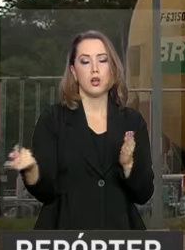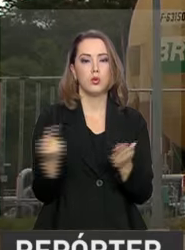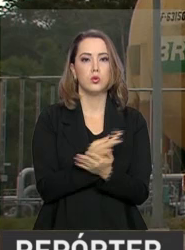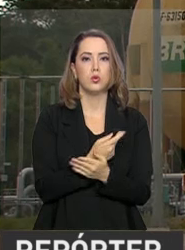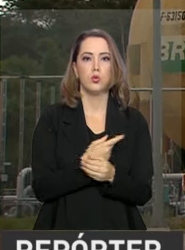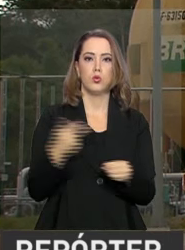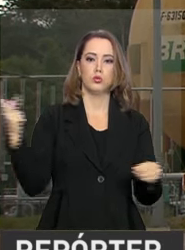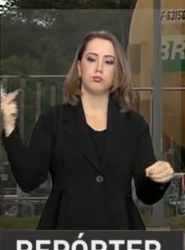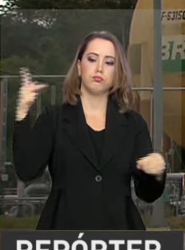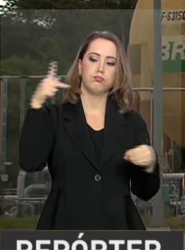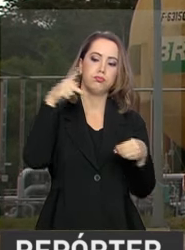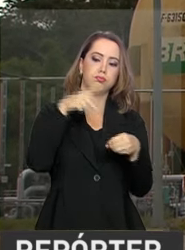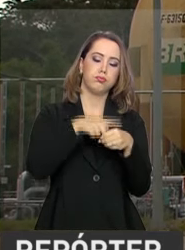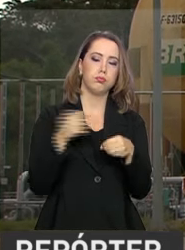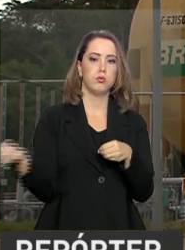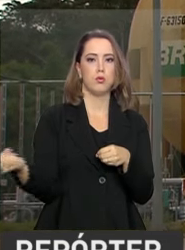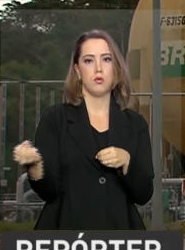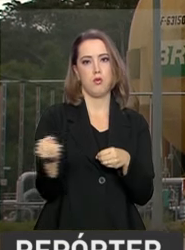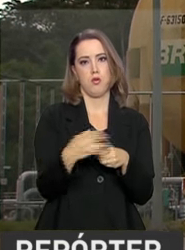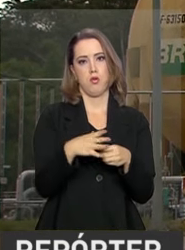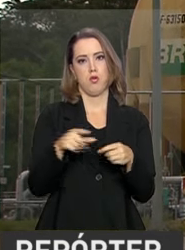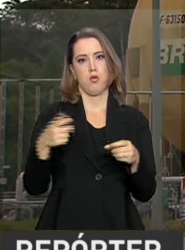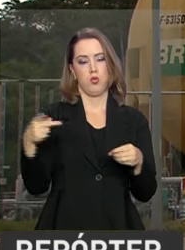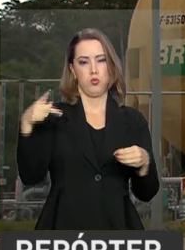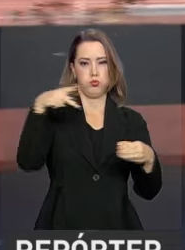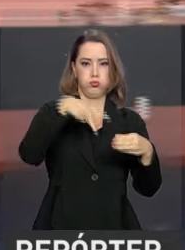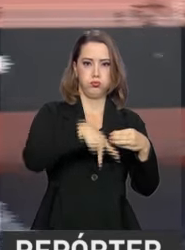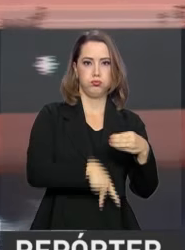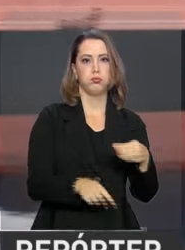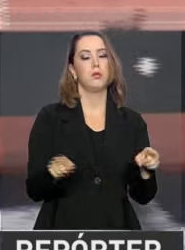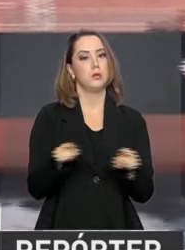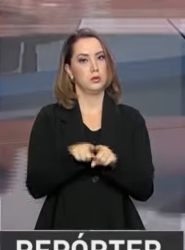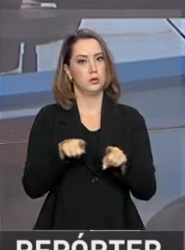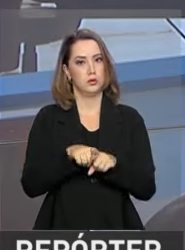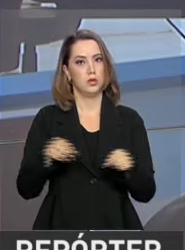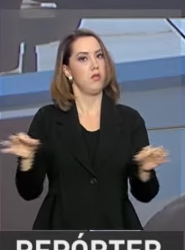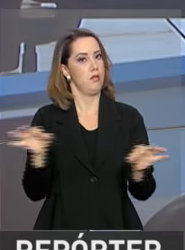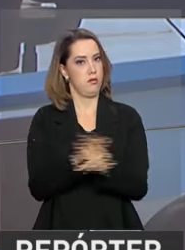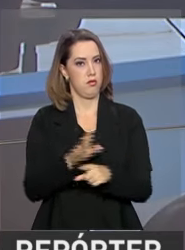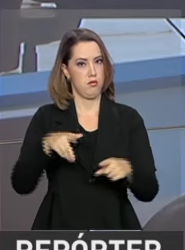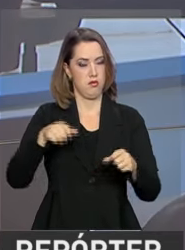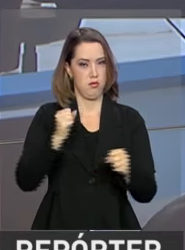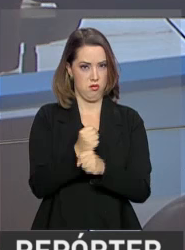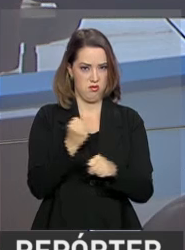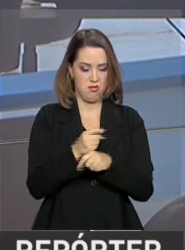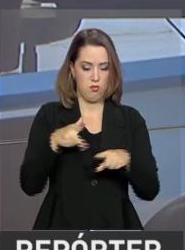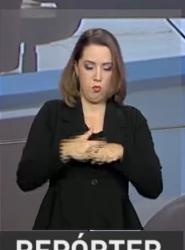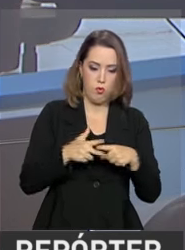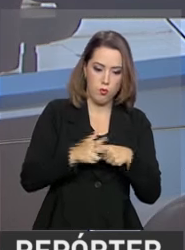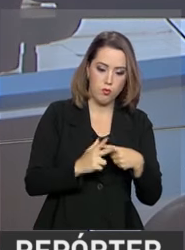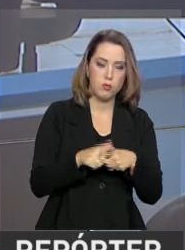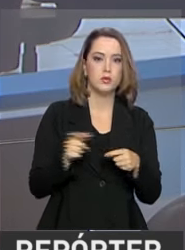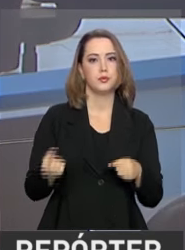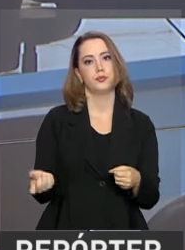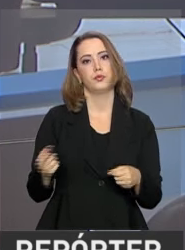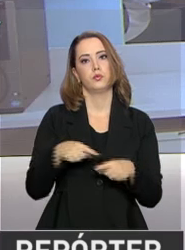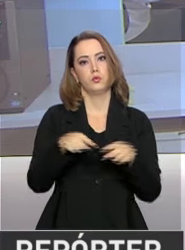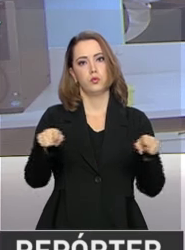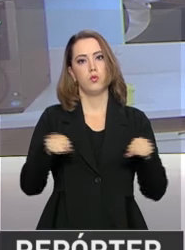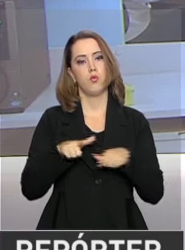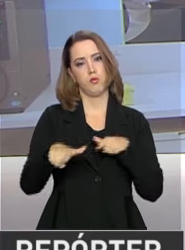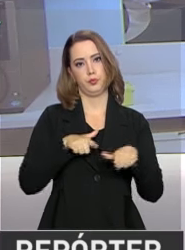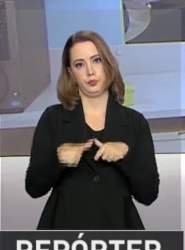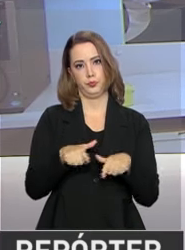no pré sal com a entrada de novos poços e ao retorno à operação de plataformas que estavam em manutenção